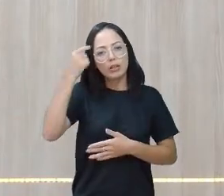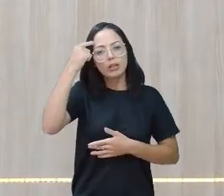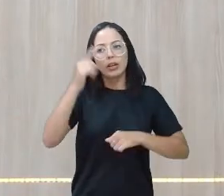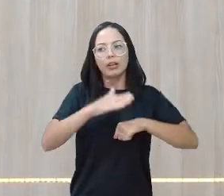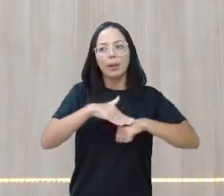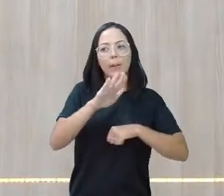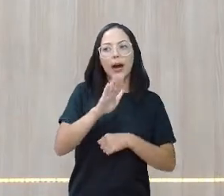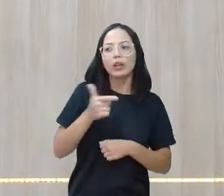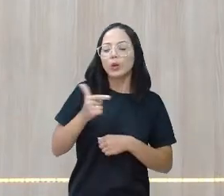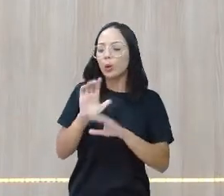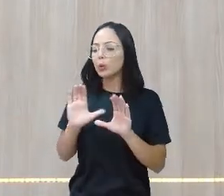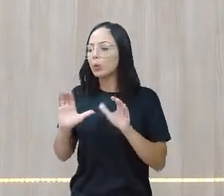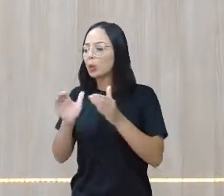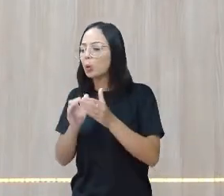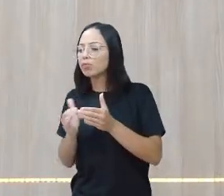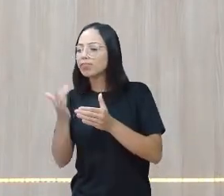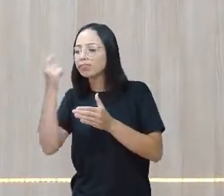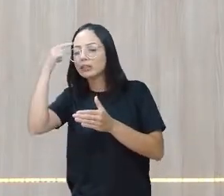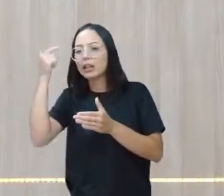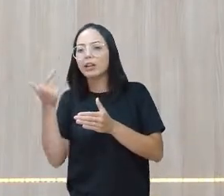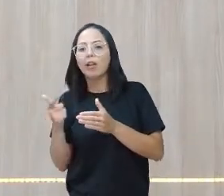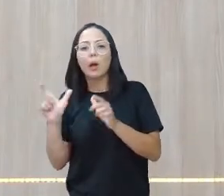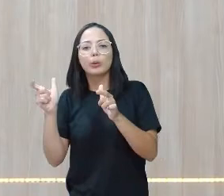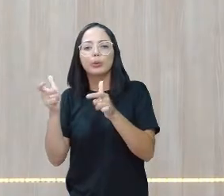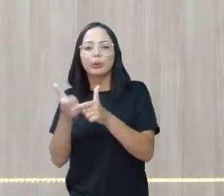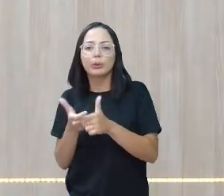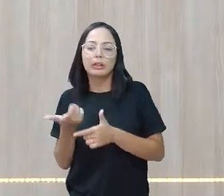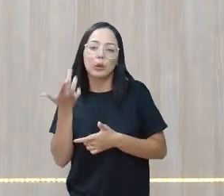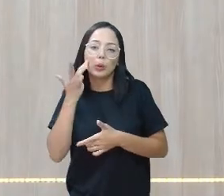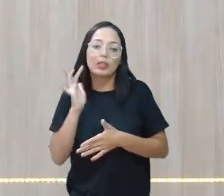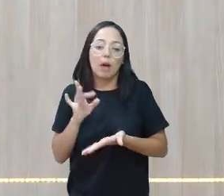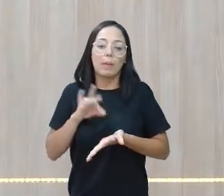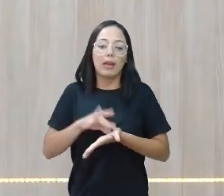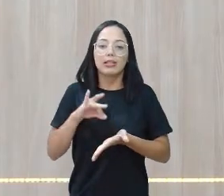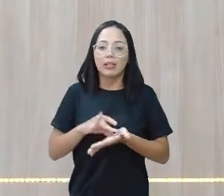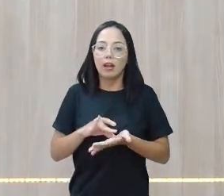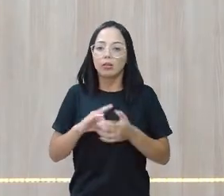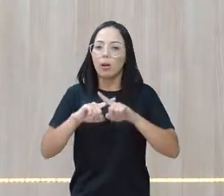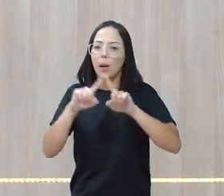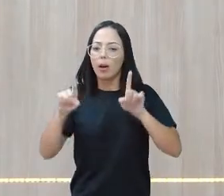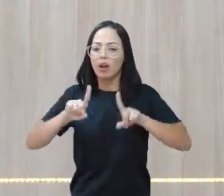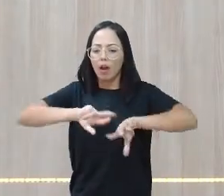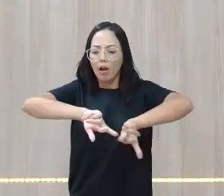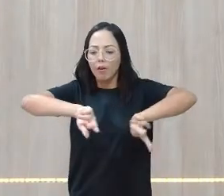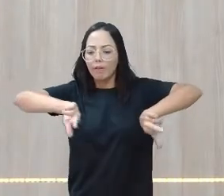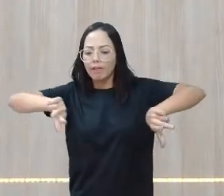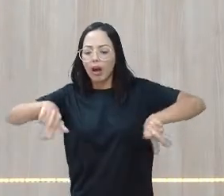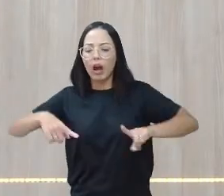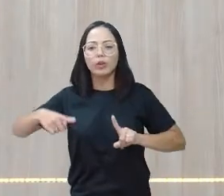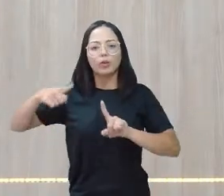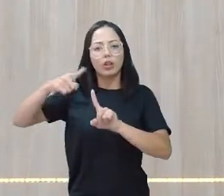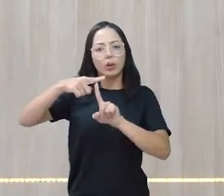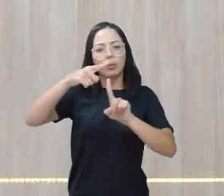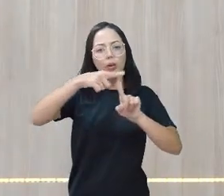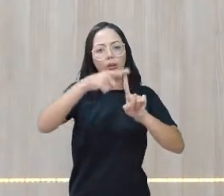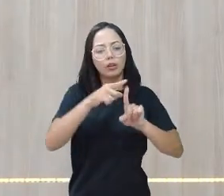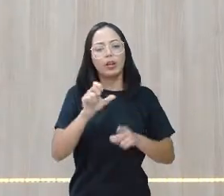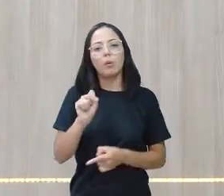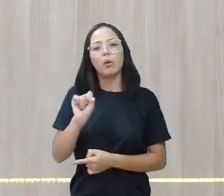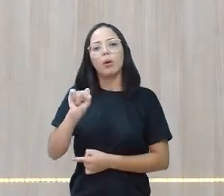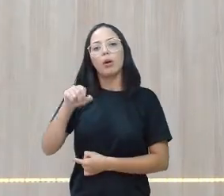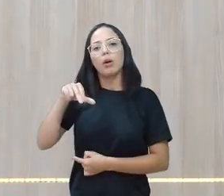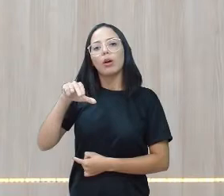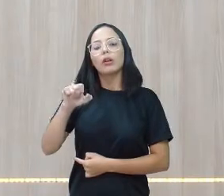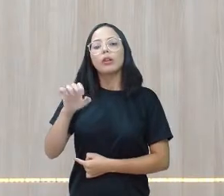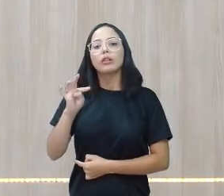outro grupo que acha que tem outro tanto, e aí não se tem ao certo. Mas existem vários tipos de sinestesia. Essa que eu